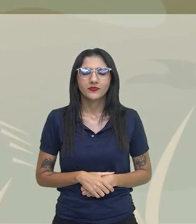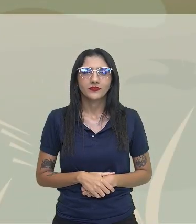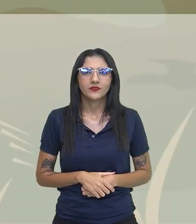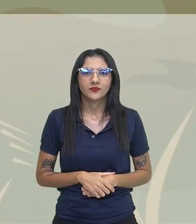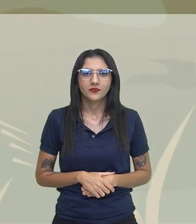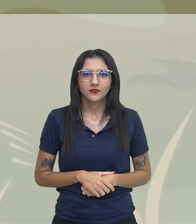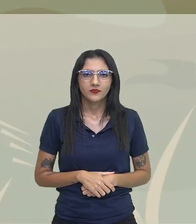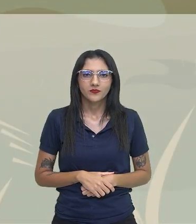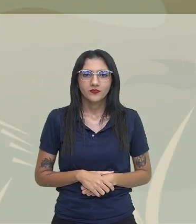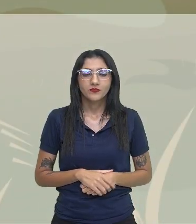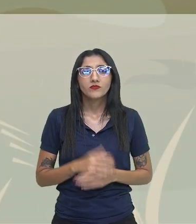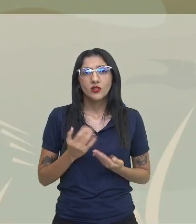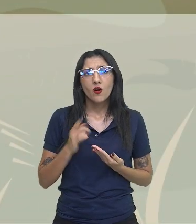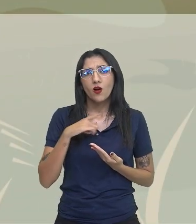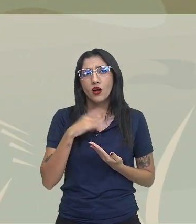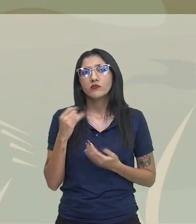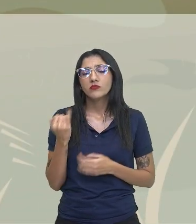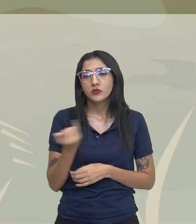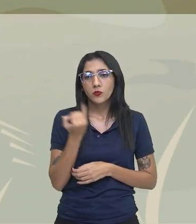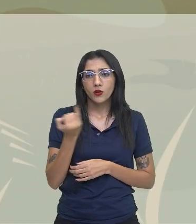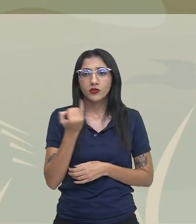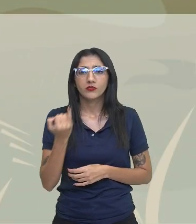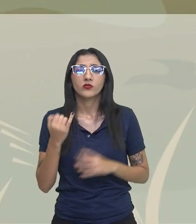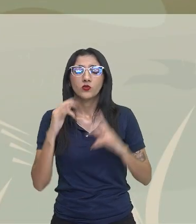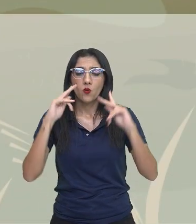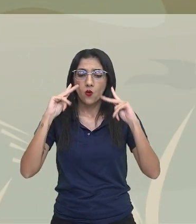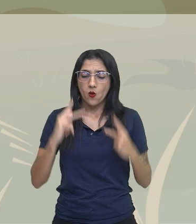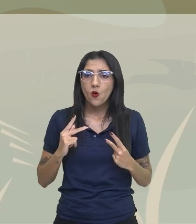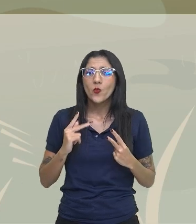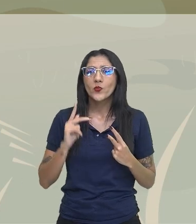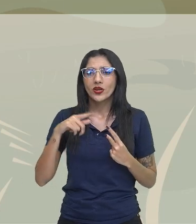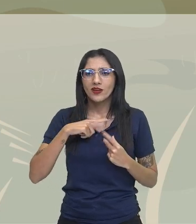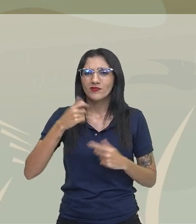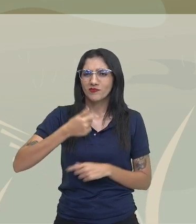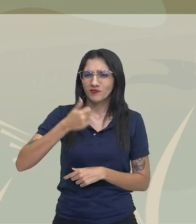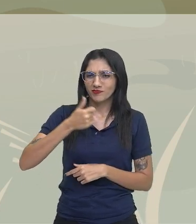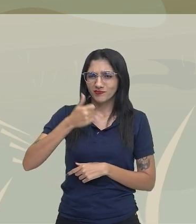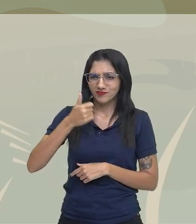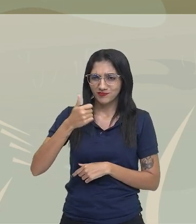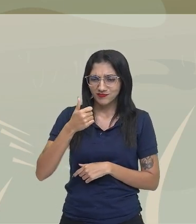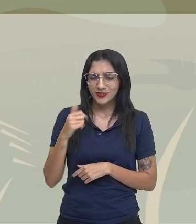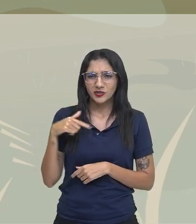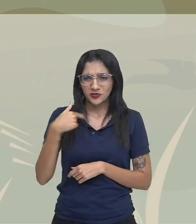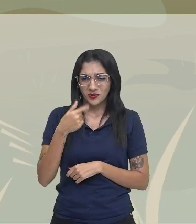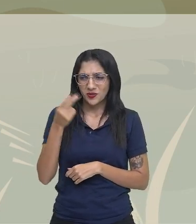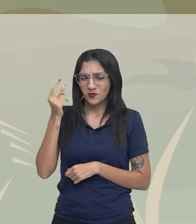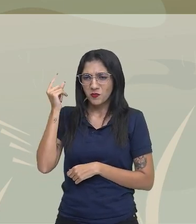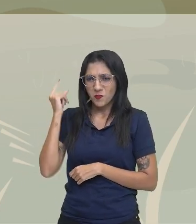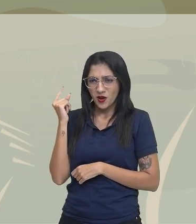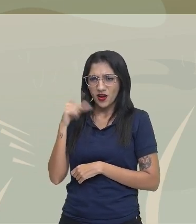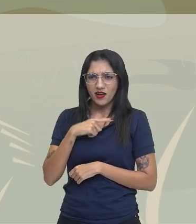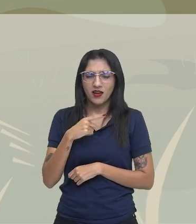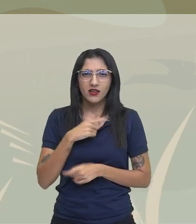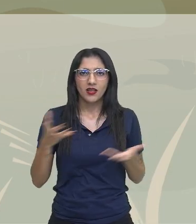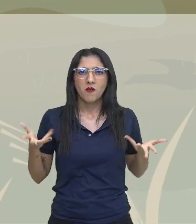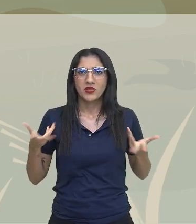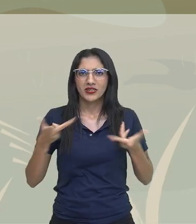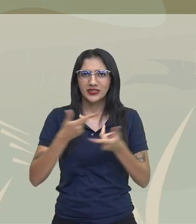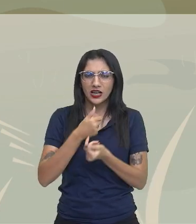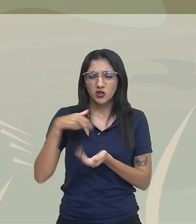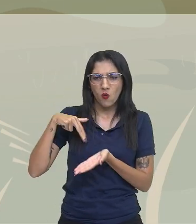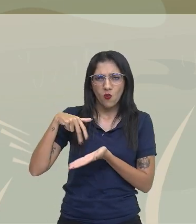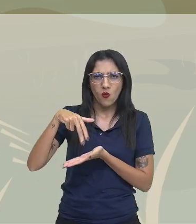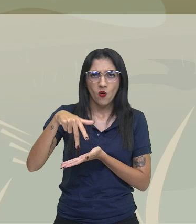Não é surpreendente, portanto, que o Homo erectus, além de ser o primeiro de nossos ancestrais a possuir habilidades de corrida de